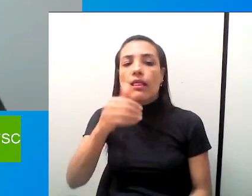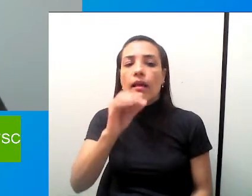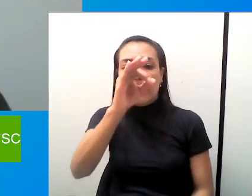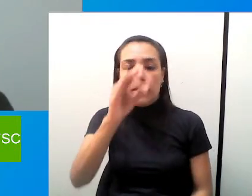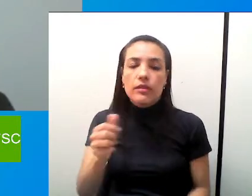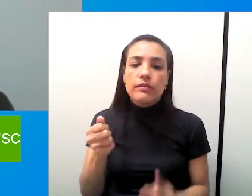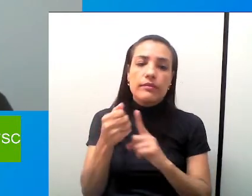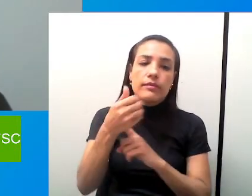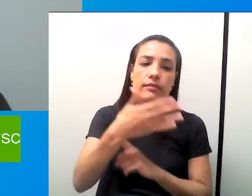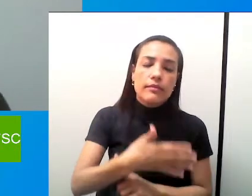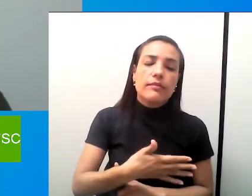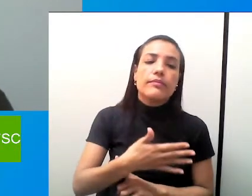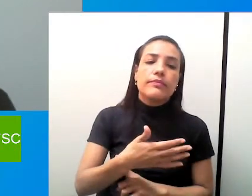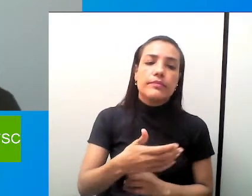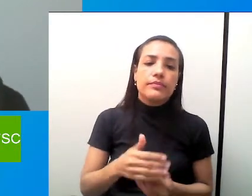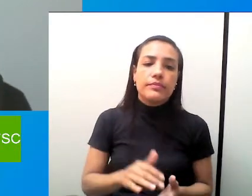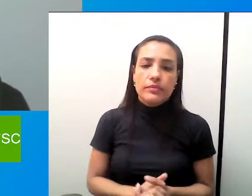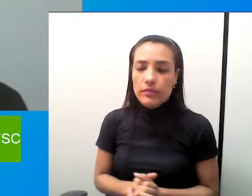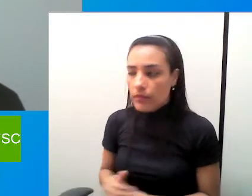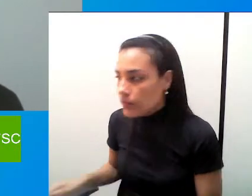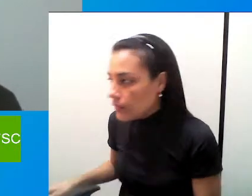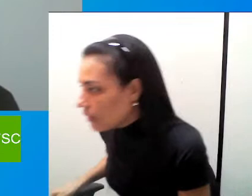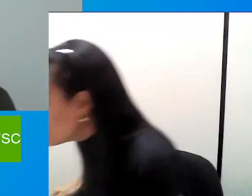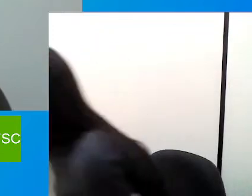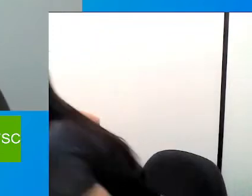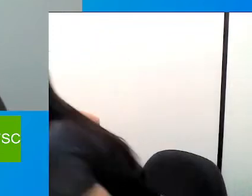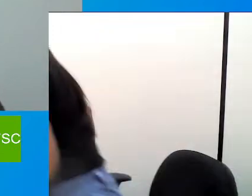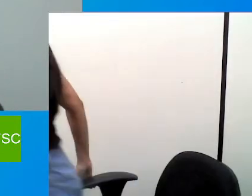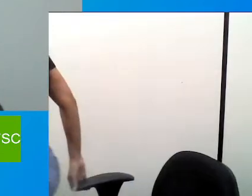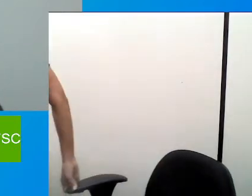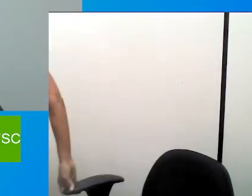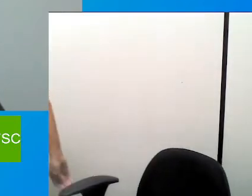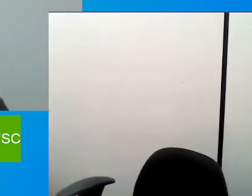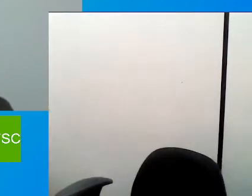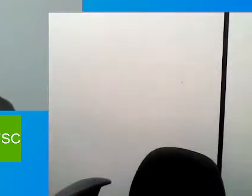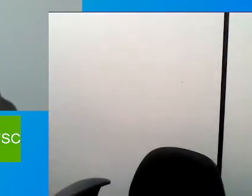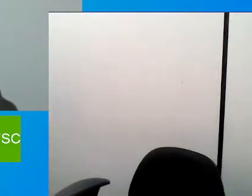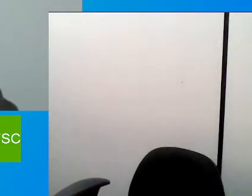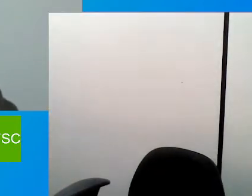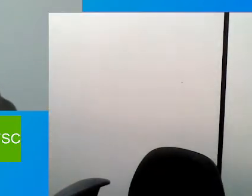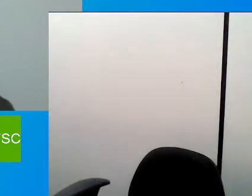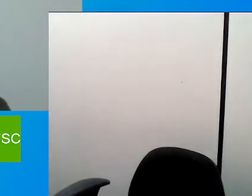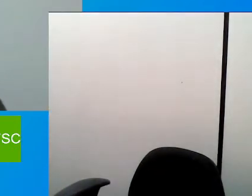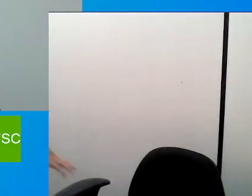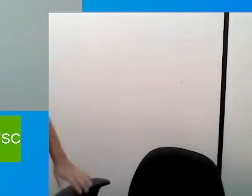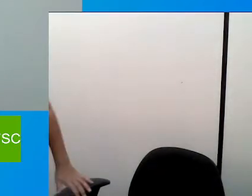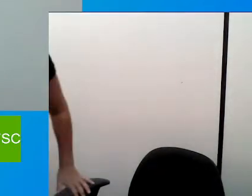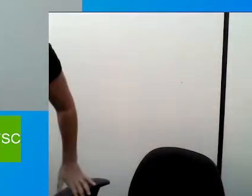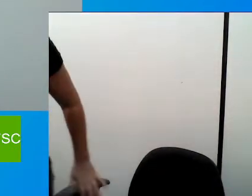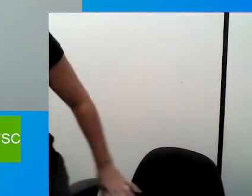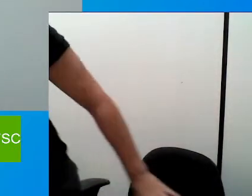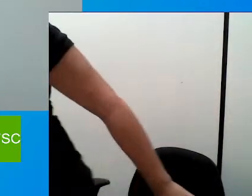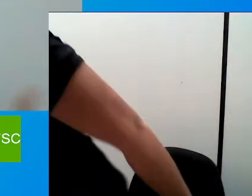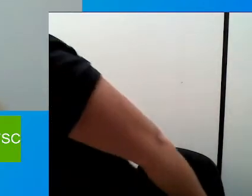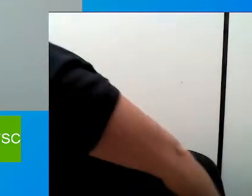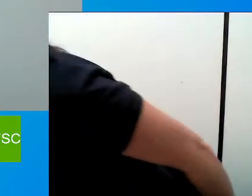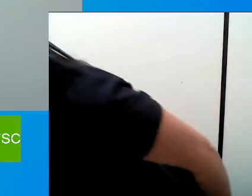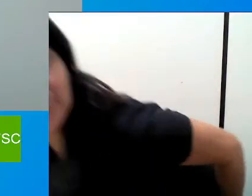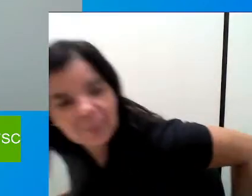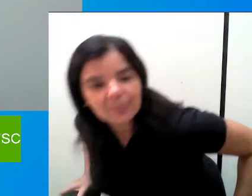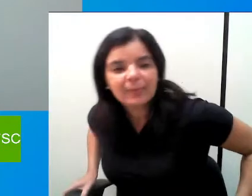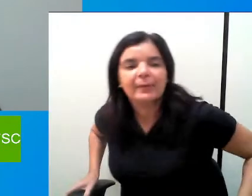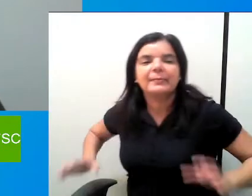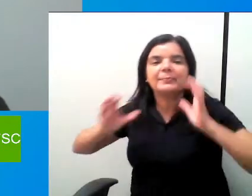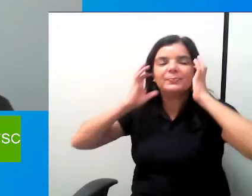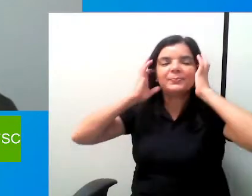240 horas, né, a gente tem por obrigatoriedade. Qual foi a nossa estratégia aqui no Instituto? Que eu vi já nas outras